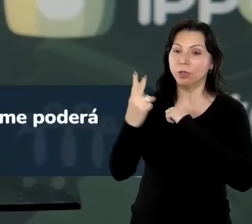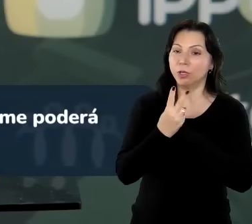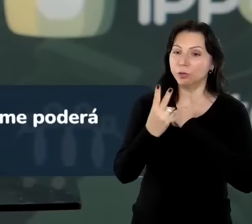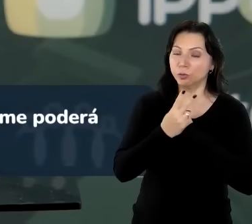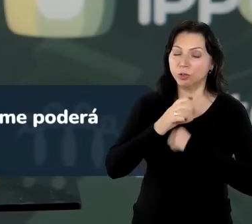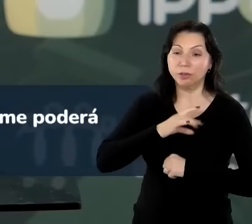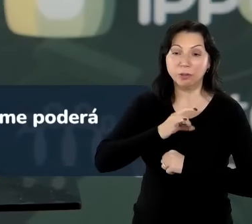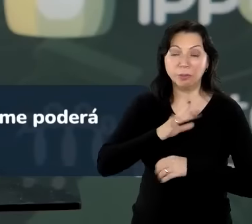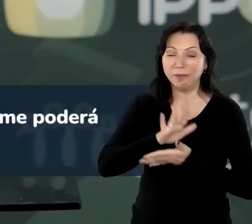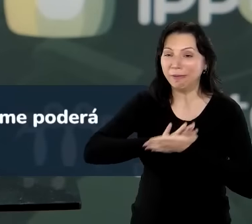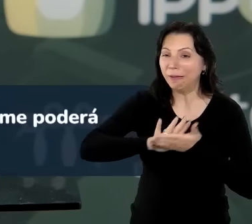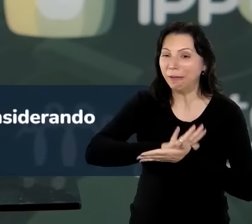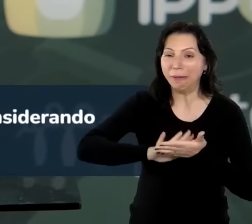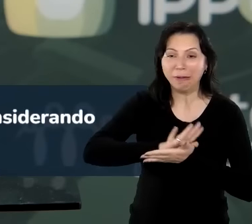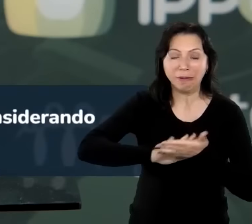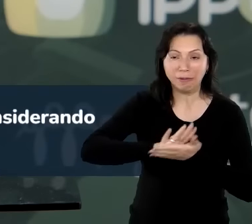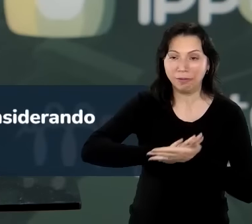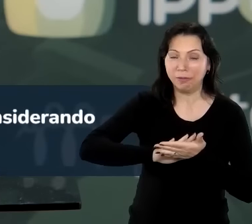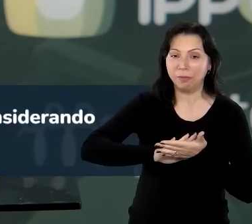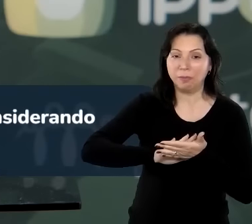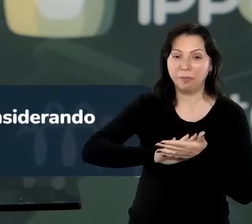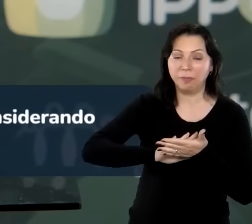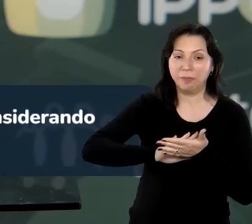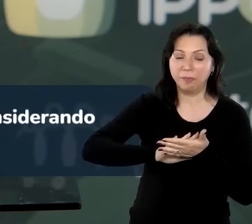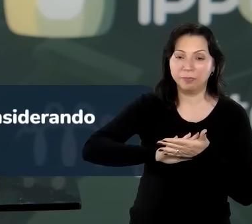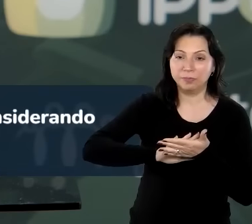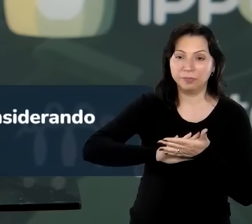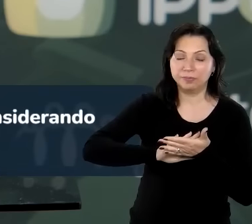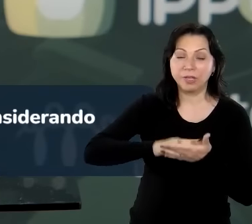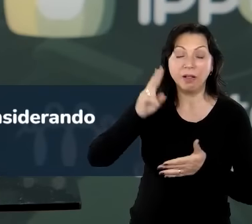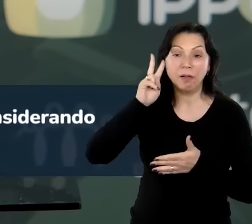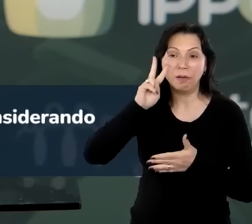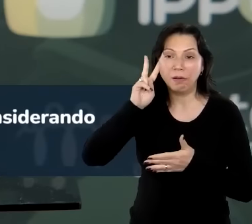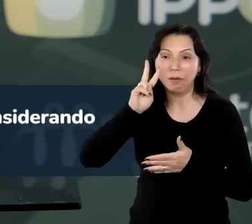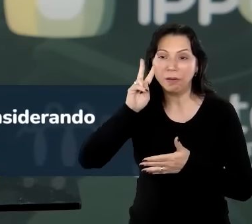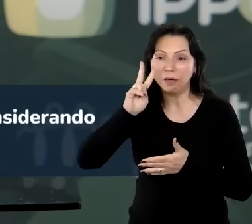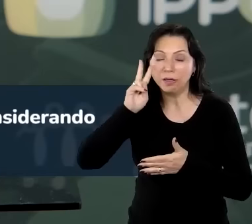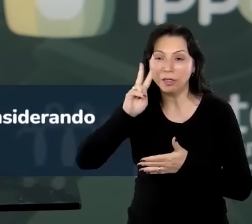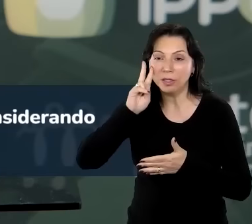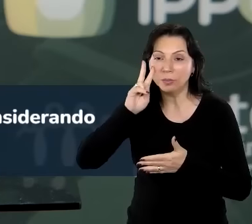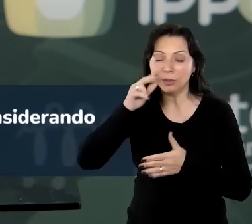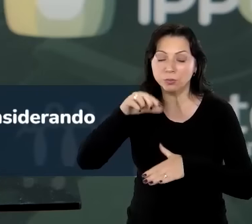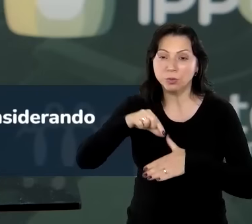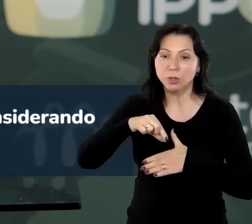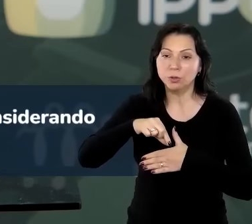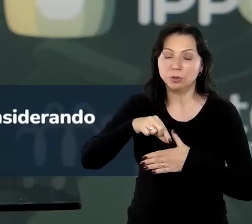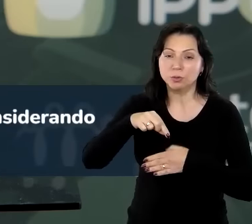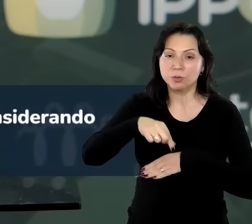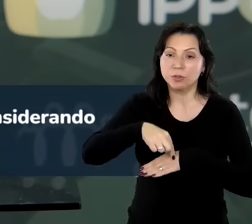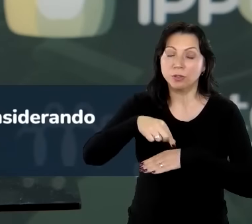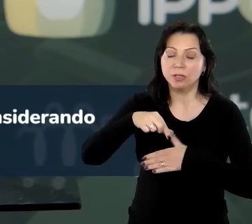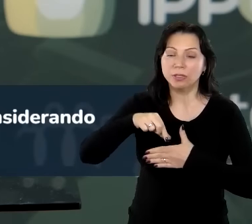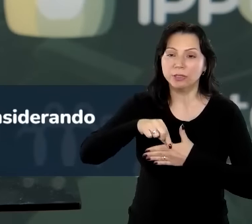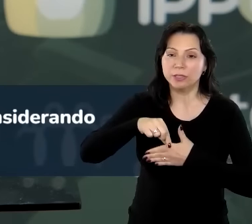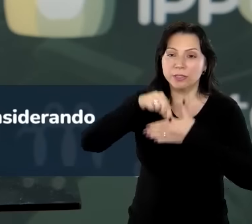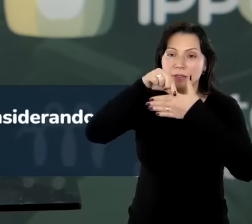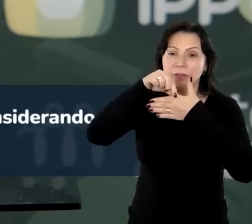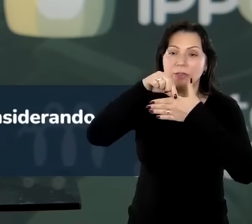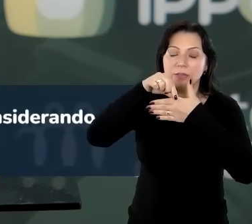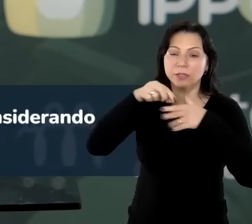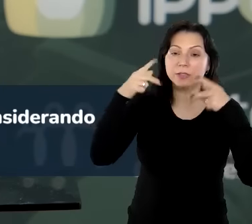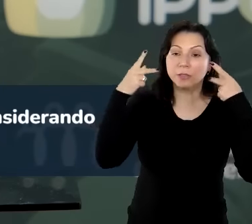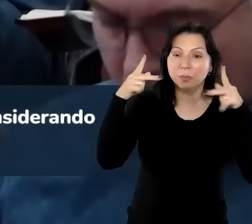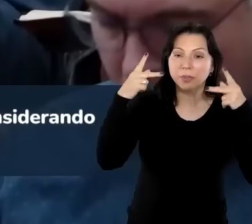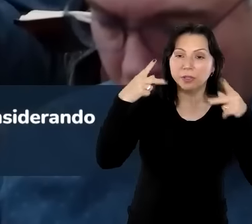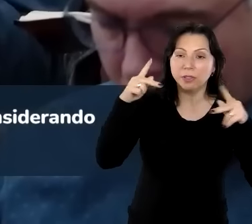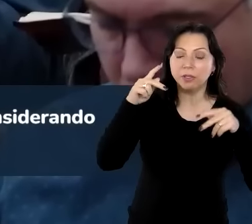temerei. Que me poderá fazer o homem? Lembrai-vos dos vossos guias, os quais vos pregaram a palavra